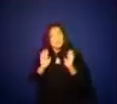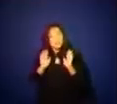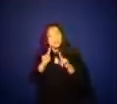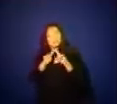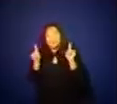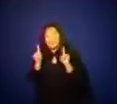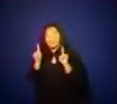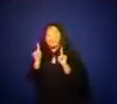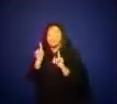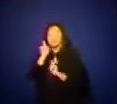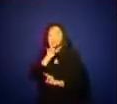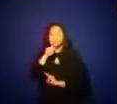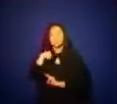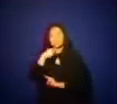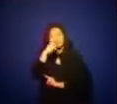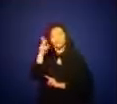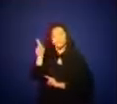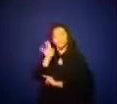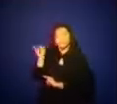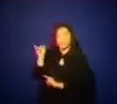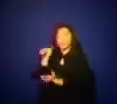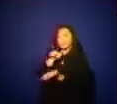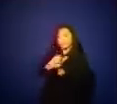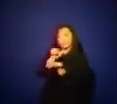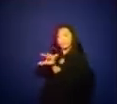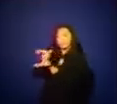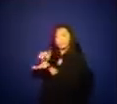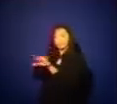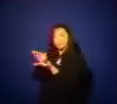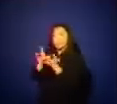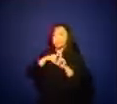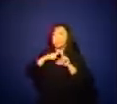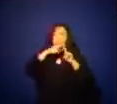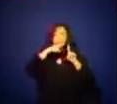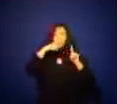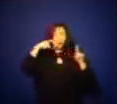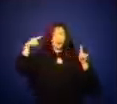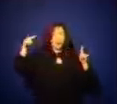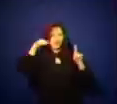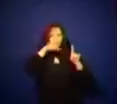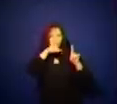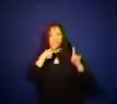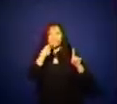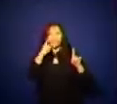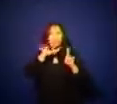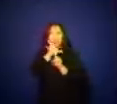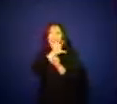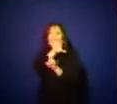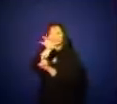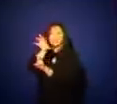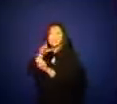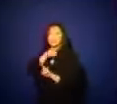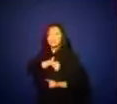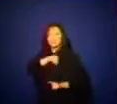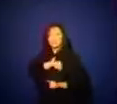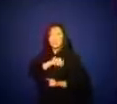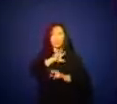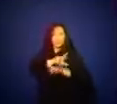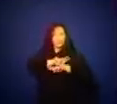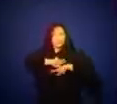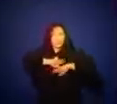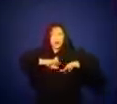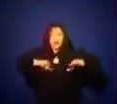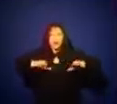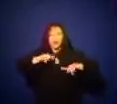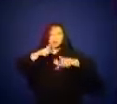eu tinha até um gráfico mas eu não como a gente não vai fazer apresentação que você vê a pressão de salário nos Estados Unidos em vários serviços né quem tiver depois